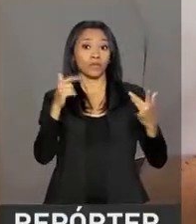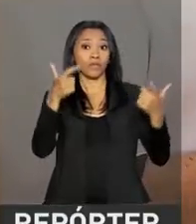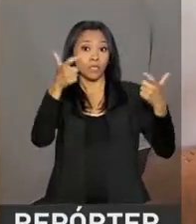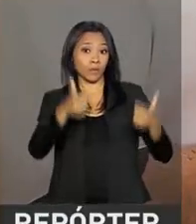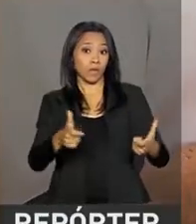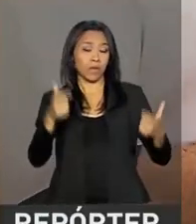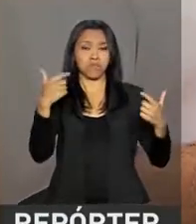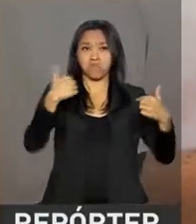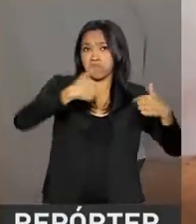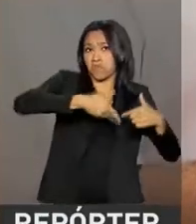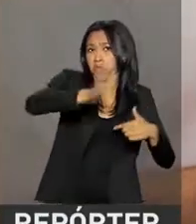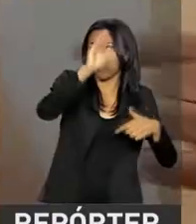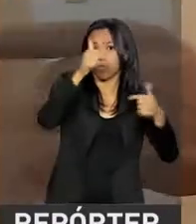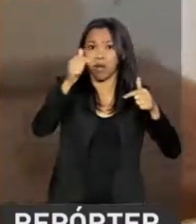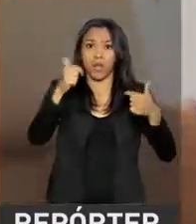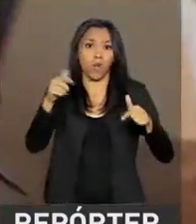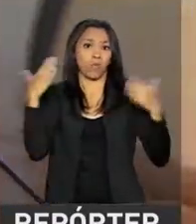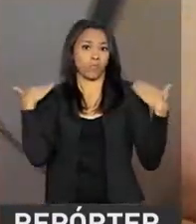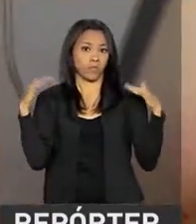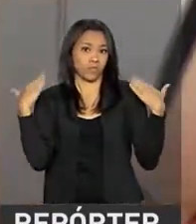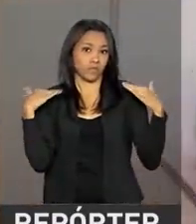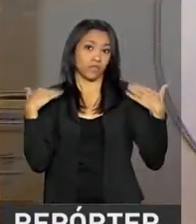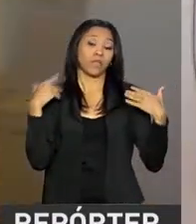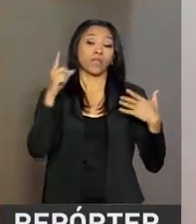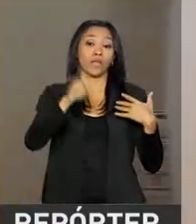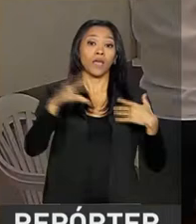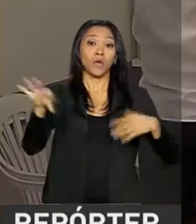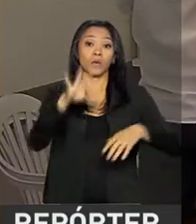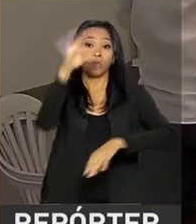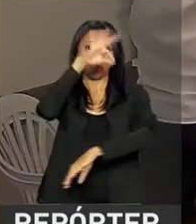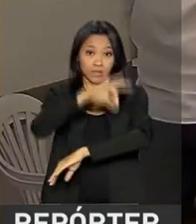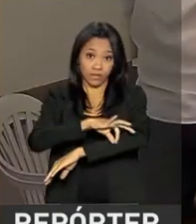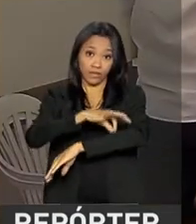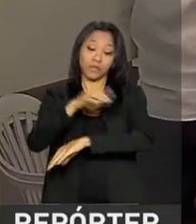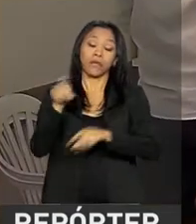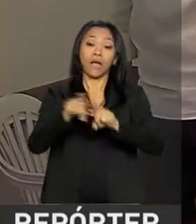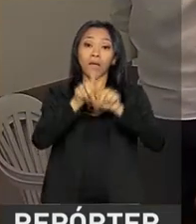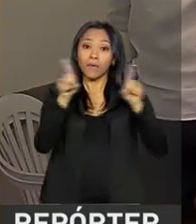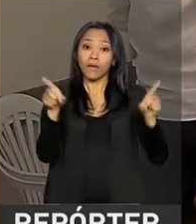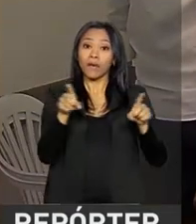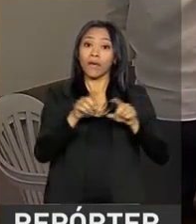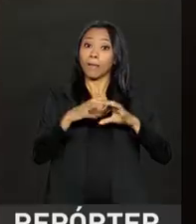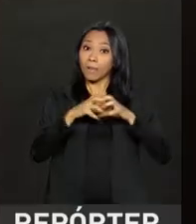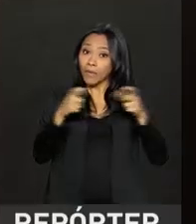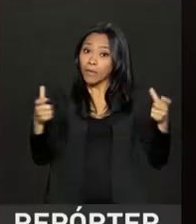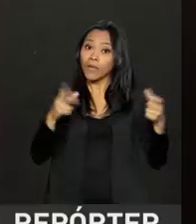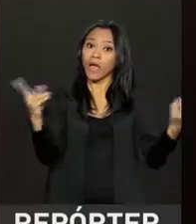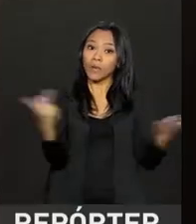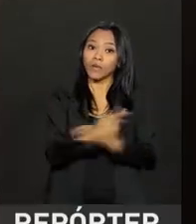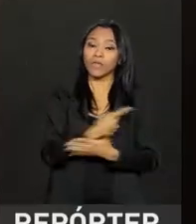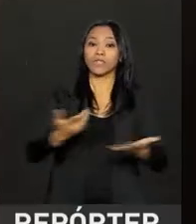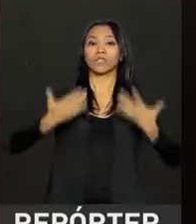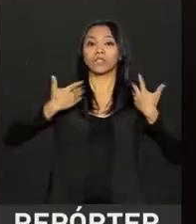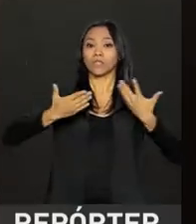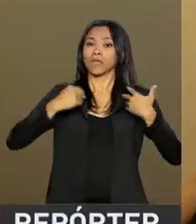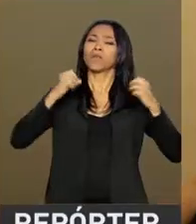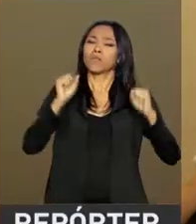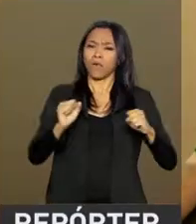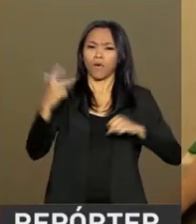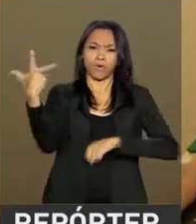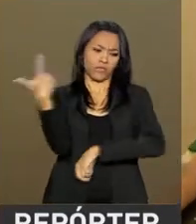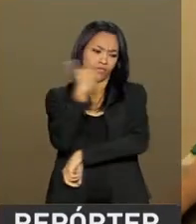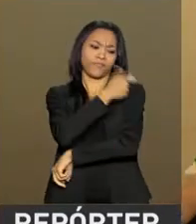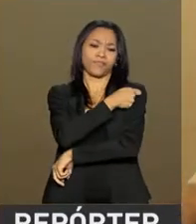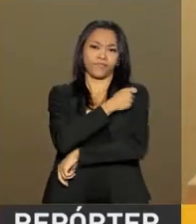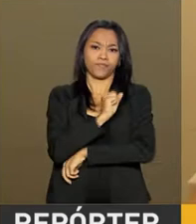a lazer. A doença é transmitida por um mosquito, acontece em sua maioria no verão e pode ser prevenida com vacina. Além de